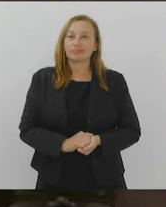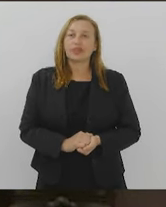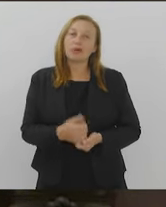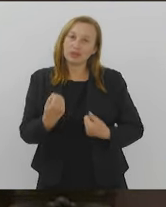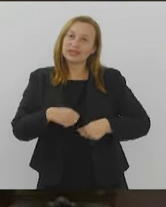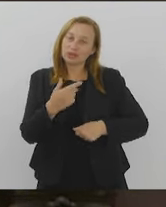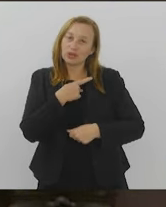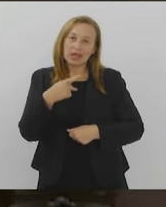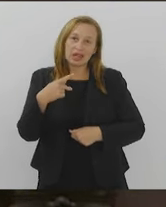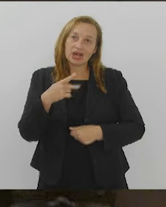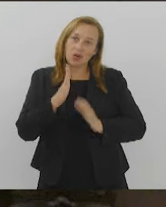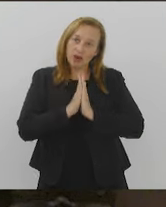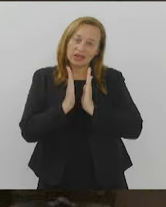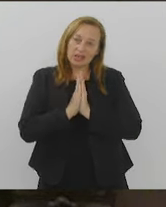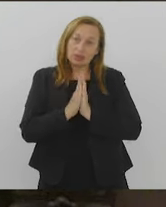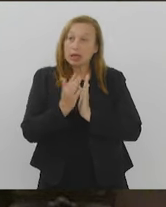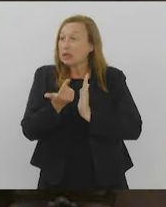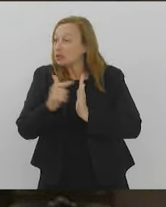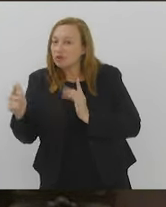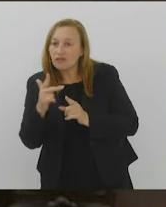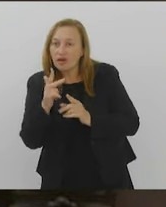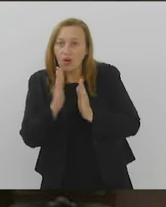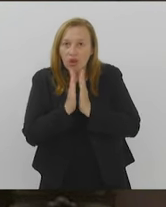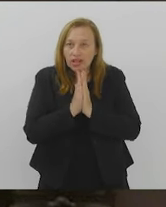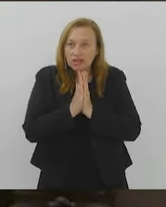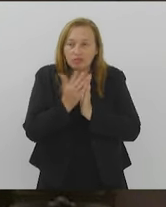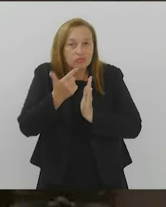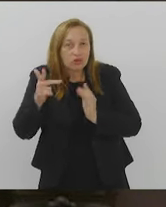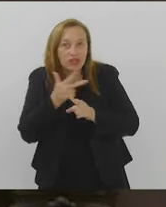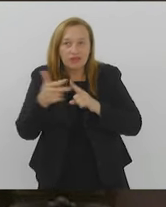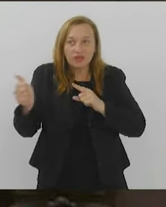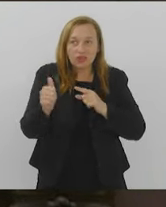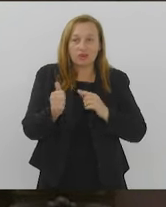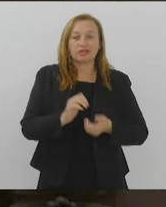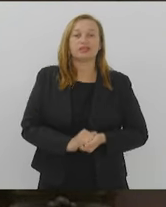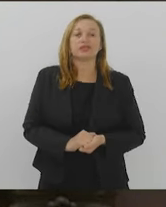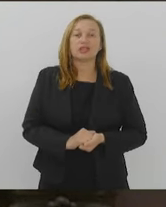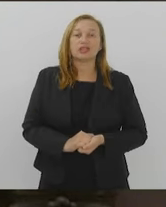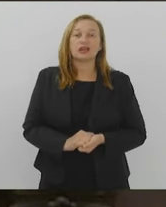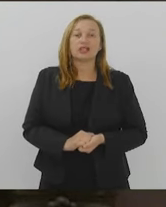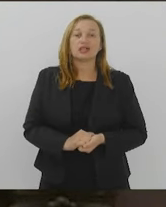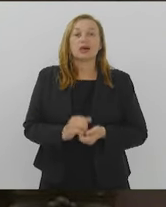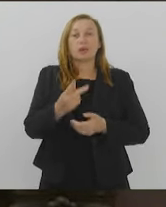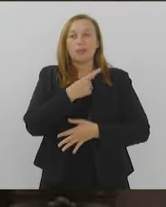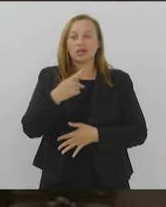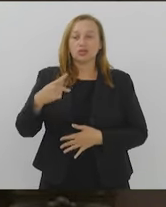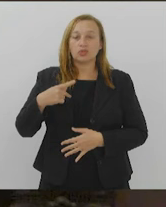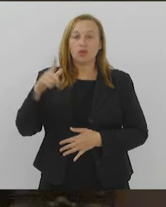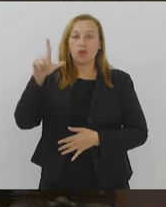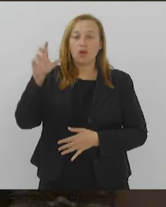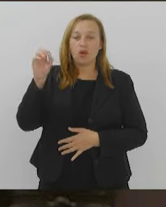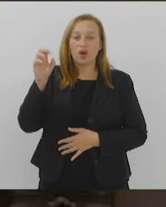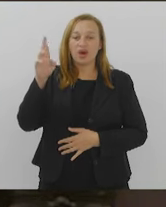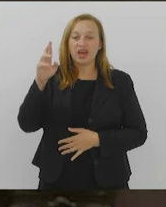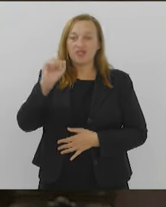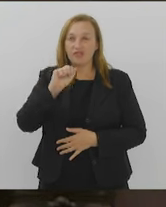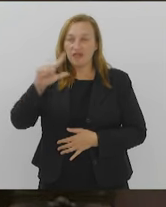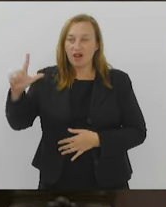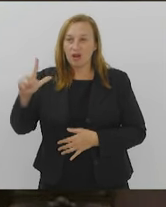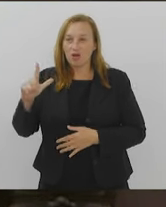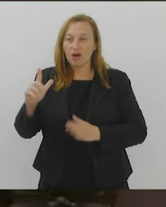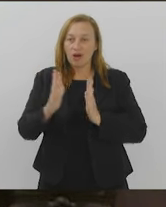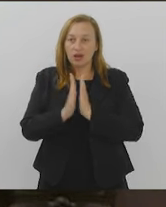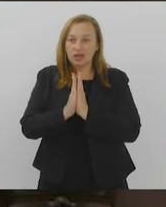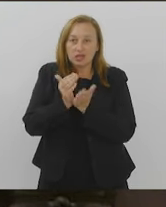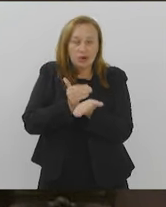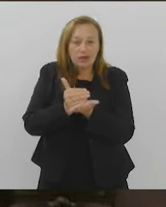tem vitória. Meu pastor já fala, o saudoso pastor Lourival dizia: a oração é a chave da vitória. Não é isso,